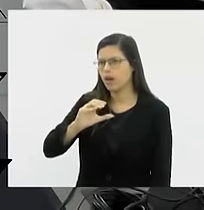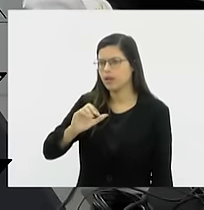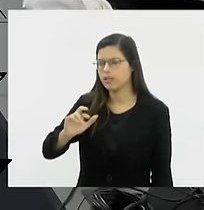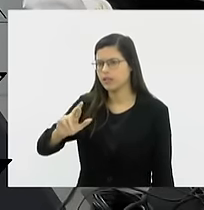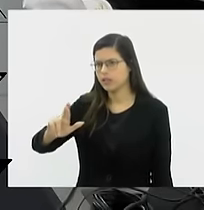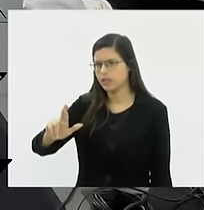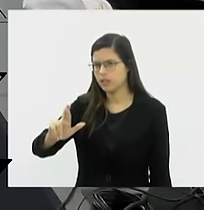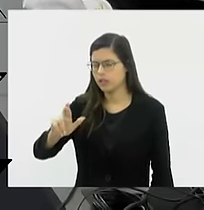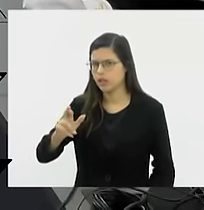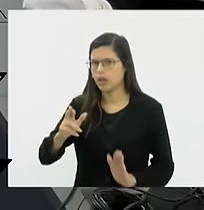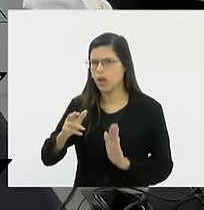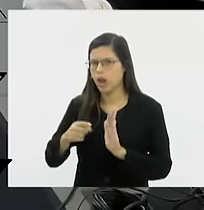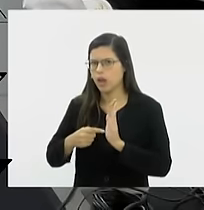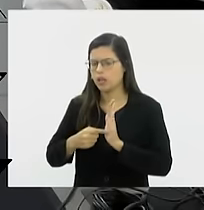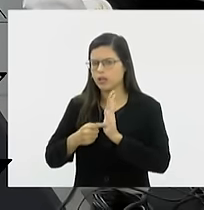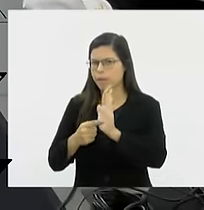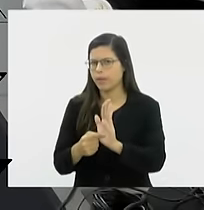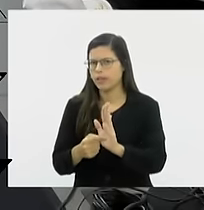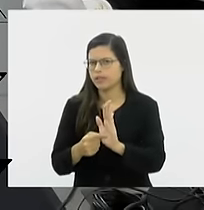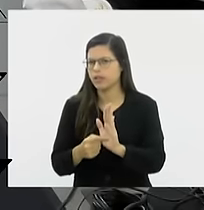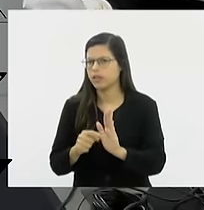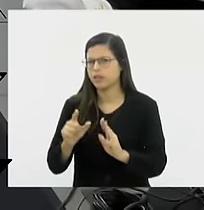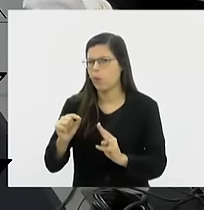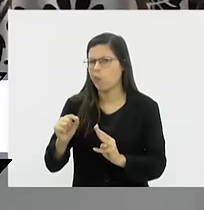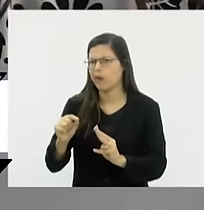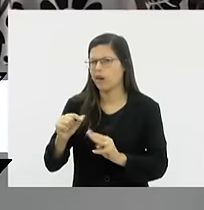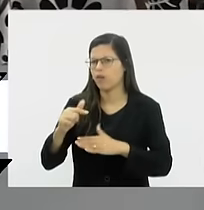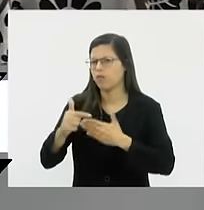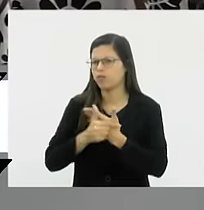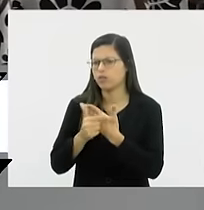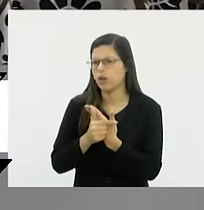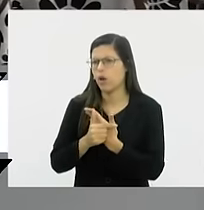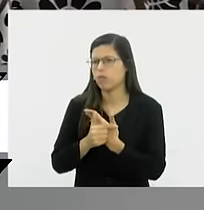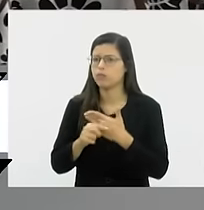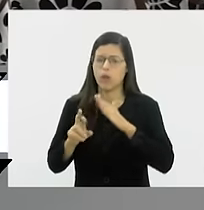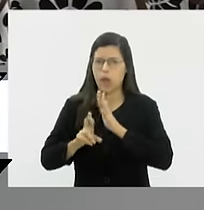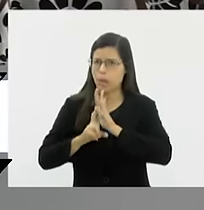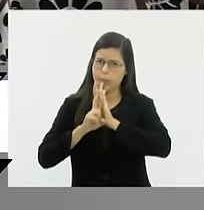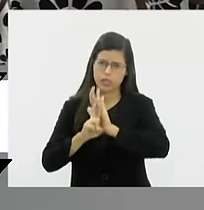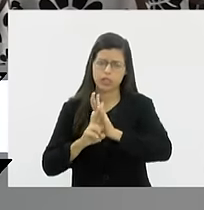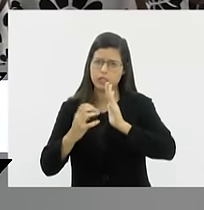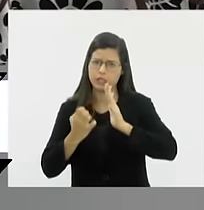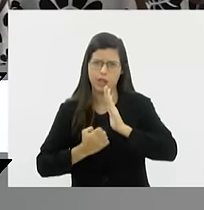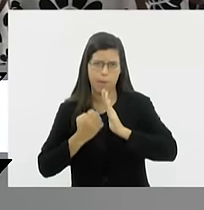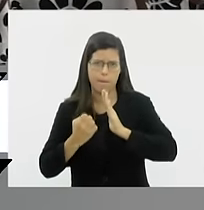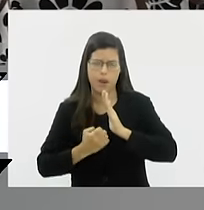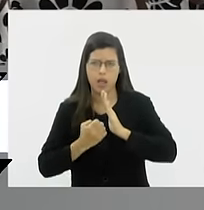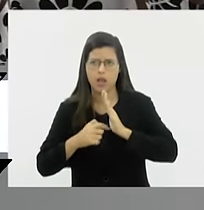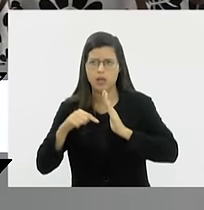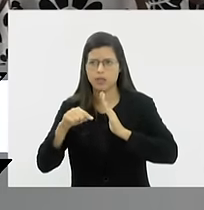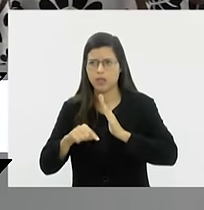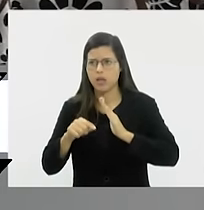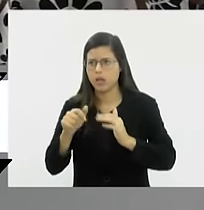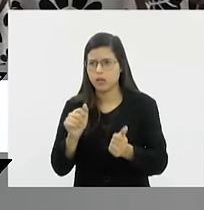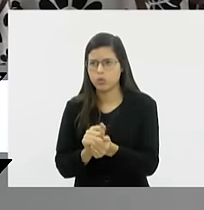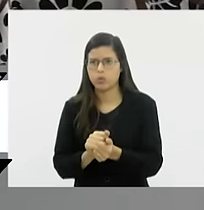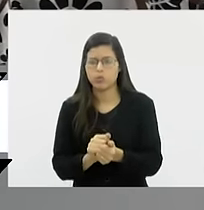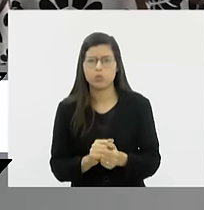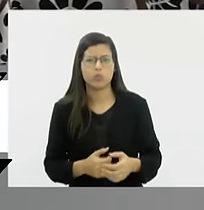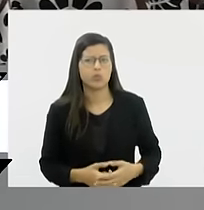preposto na qualidade de quê? De representante da empresa. Ele que trata junto... Porque aquela